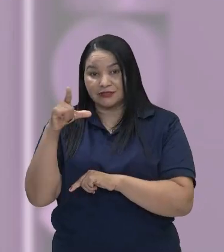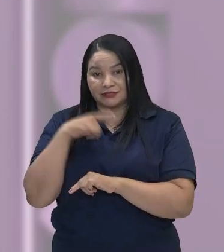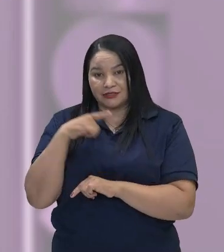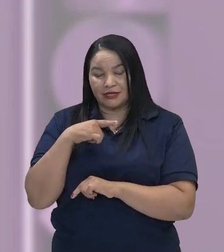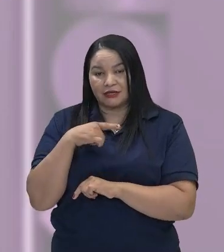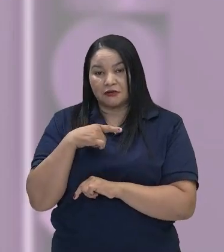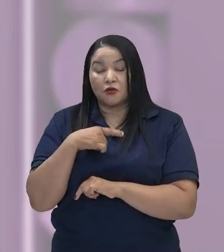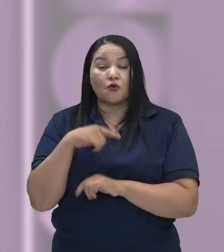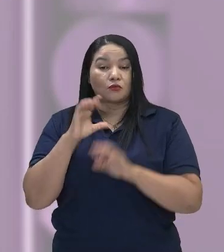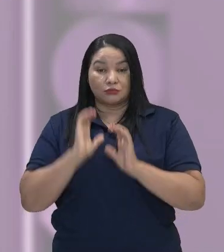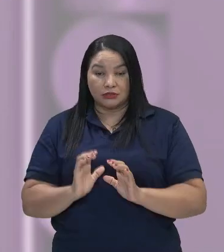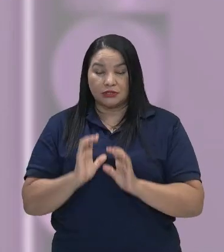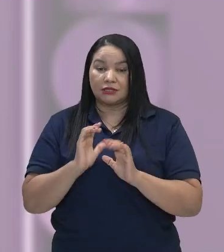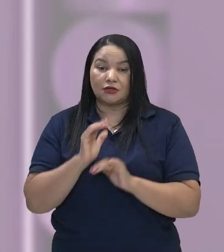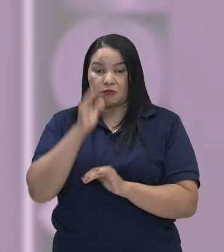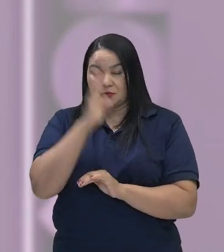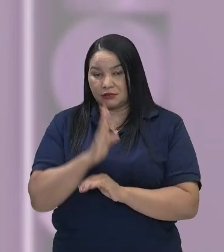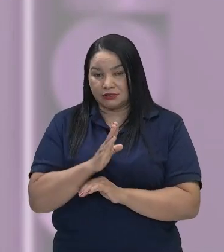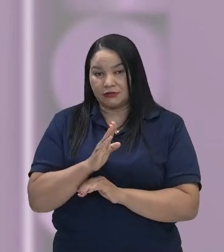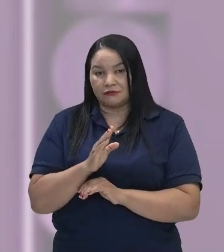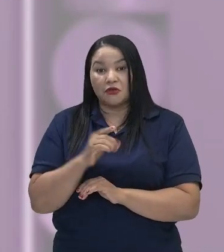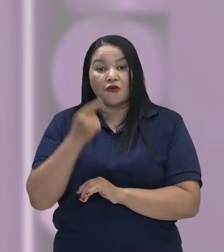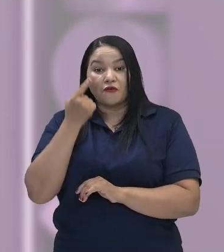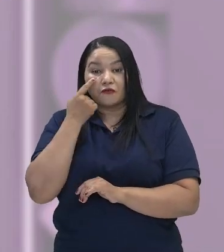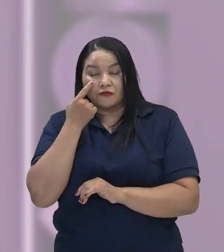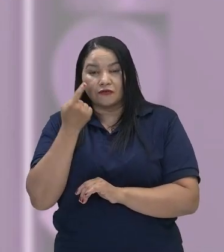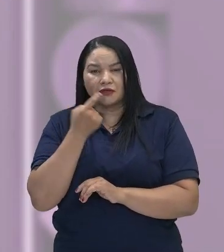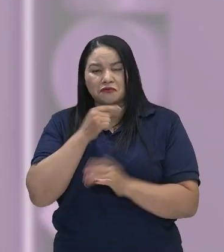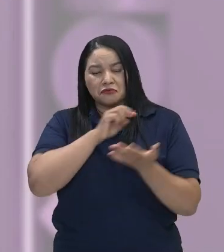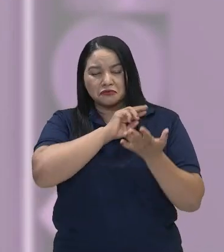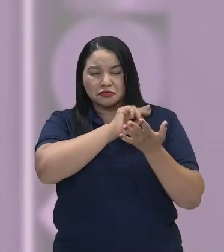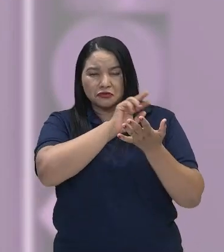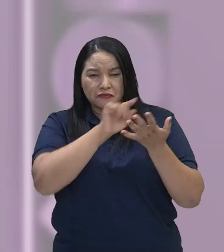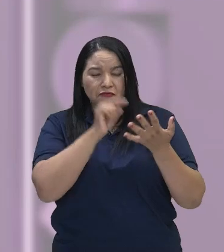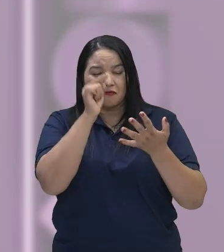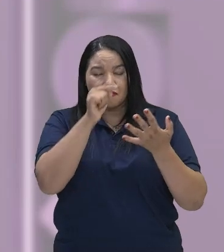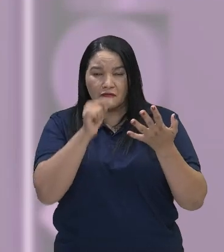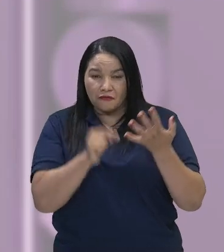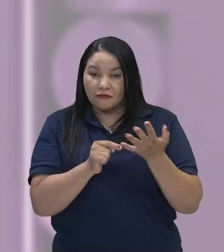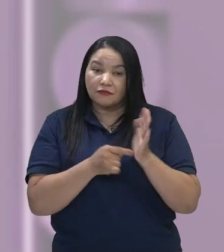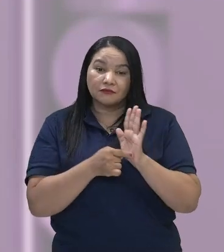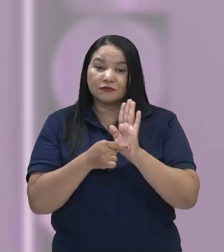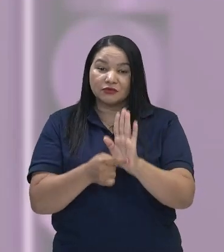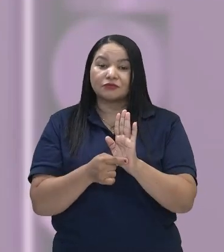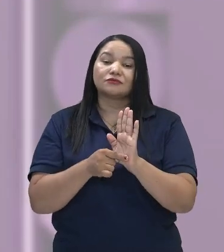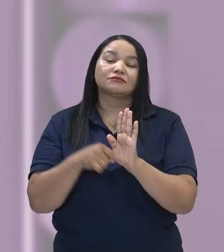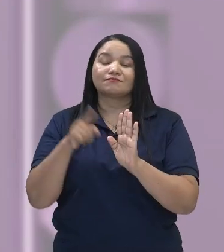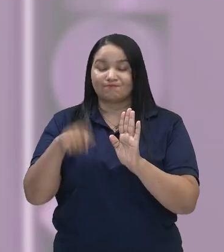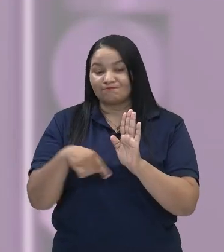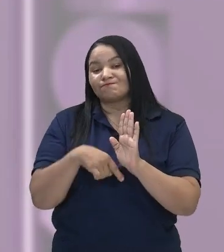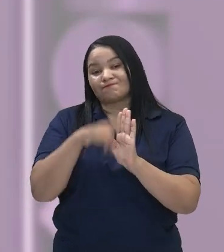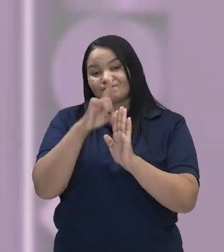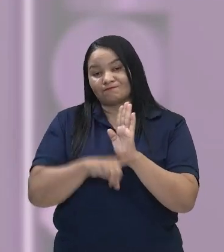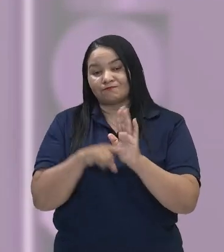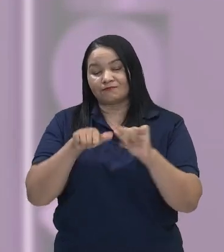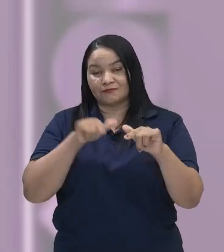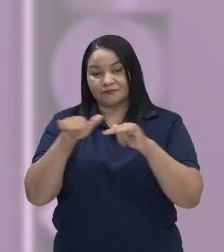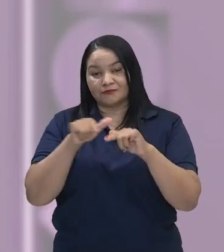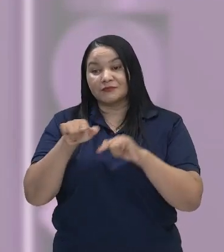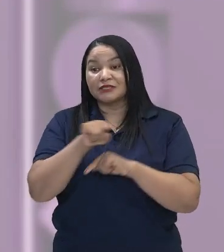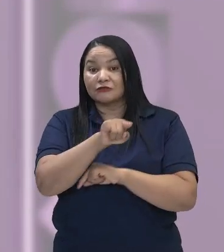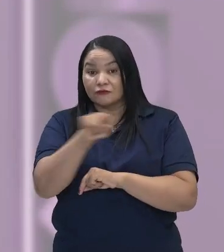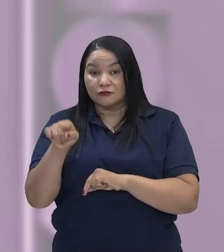enquanto cidadão brasileiro. Né? Então vocês viram aí um rol, como nós apresentamos, de vários direitos trabalhistas que